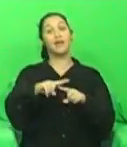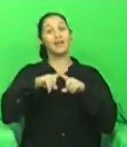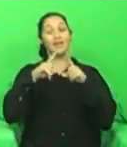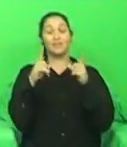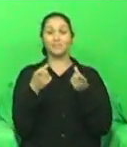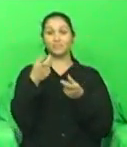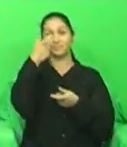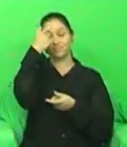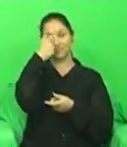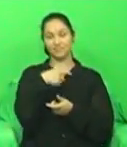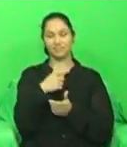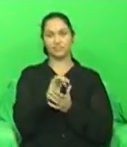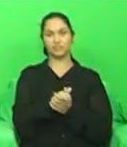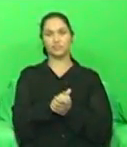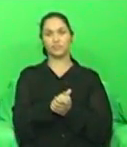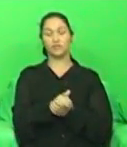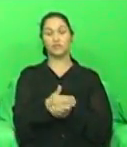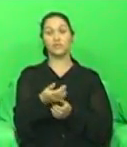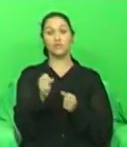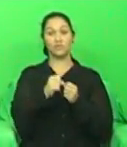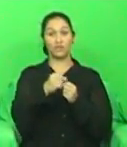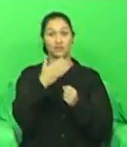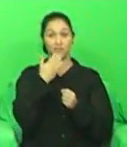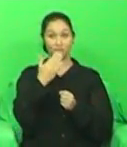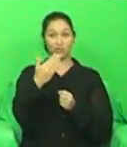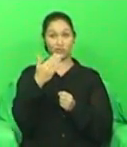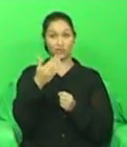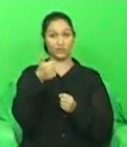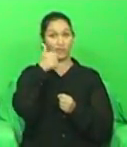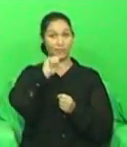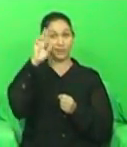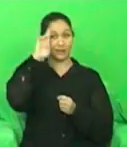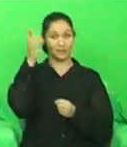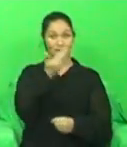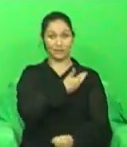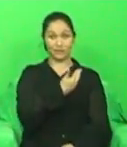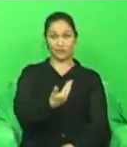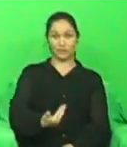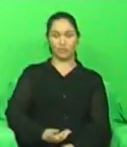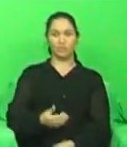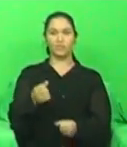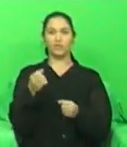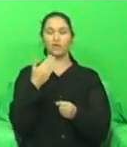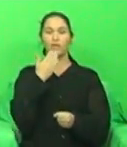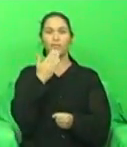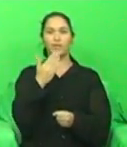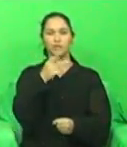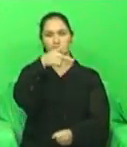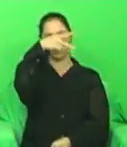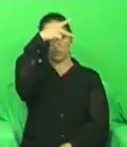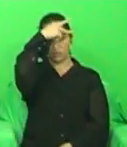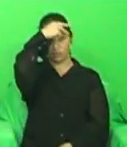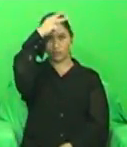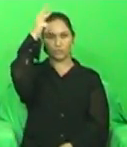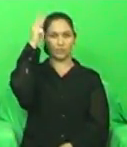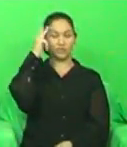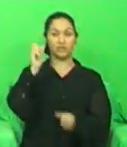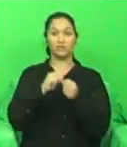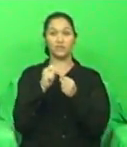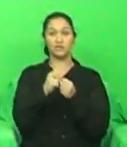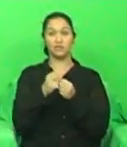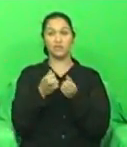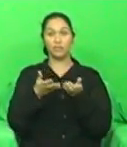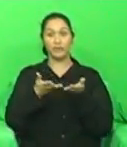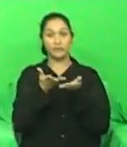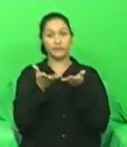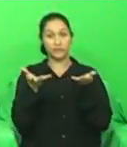até comentei eu vou fazer um pedido à nossa líder do governo aqui pedir prefeito fazer uma bela de uma licitação que